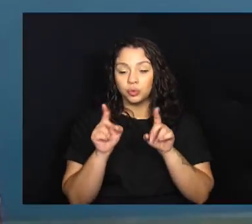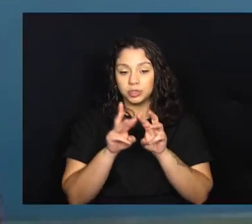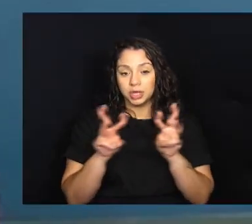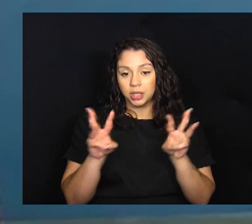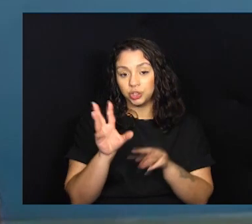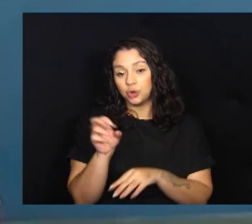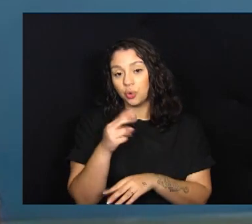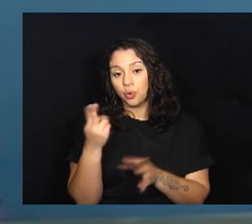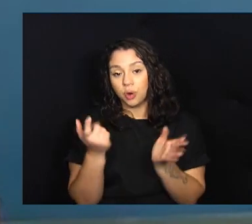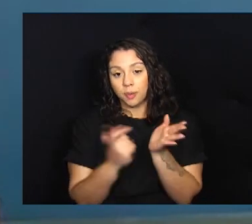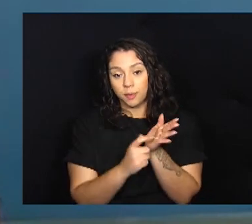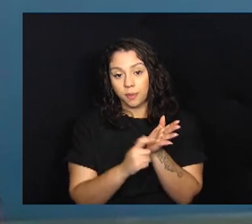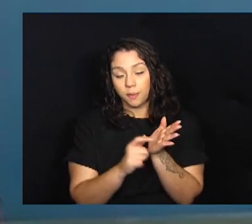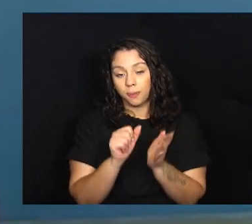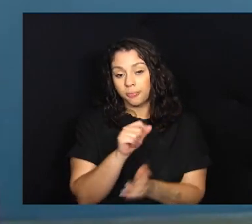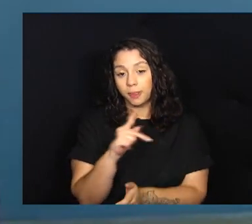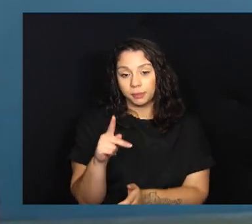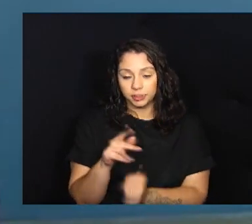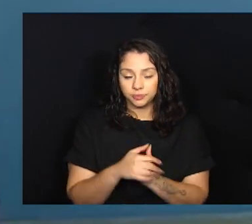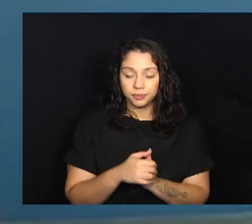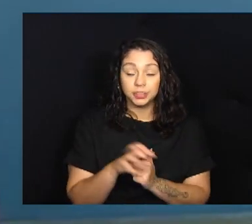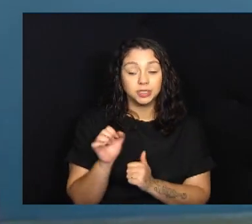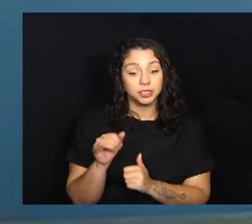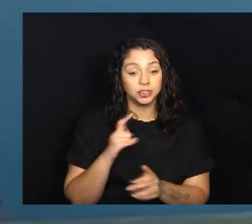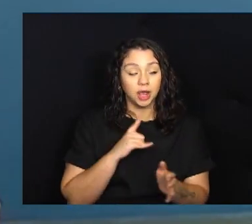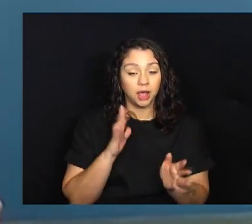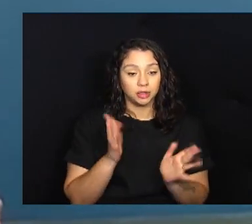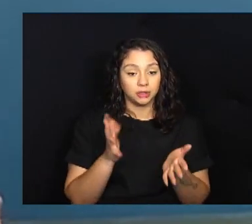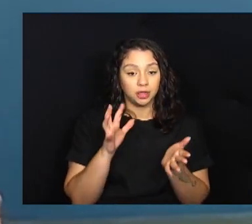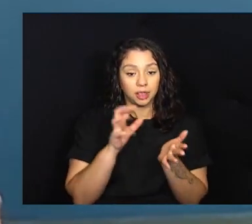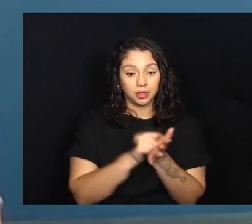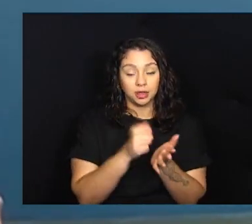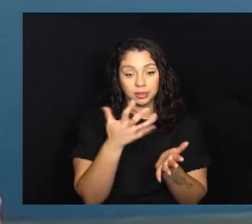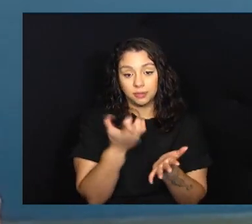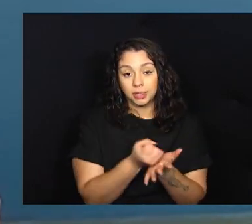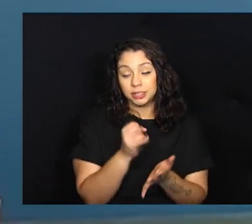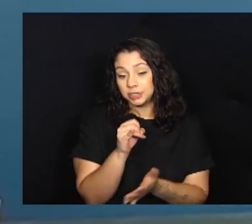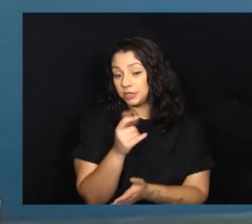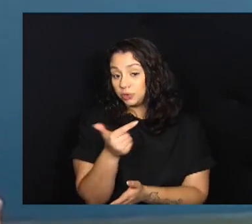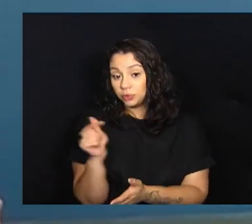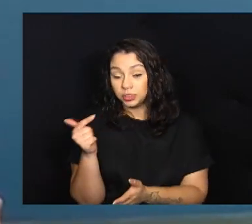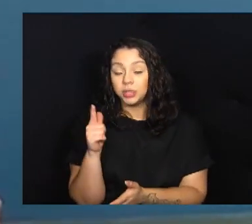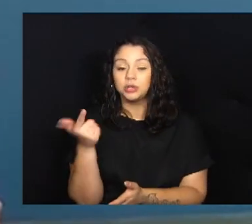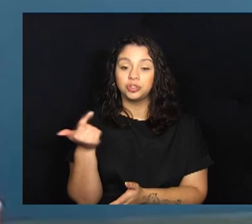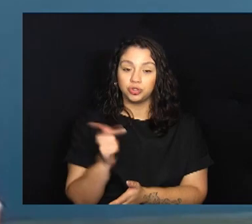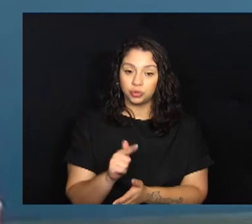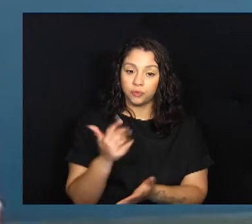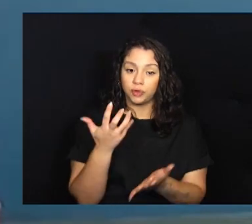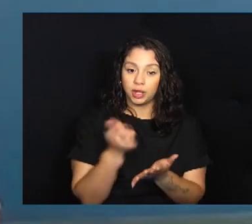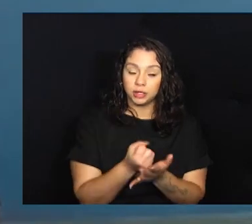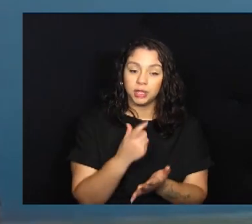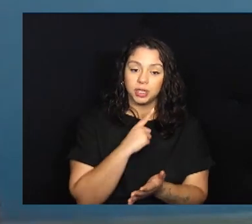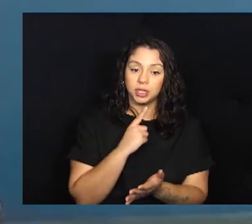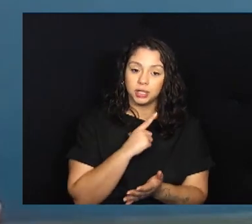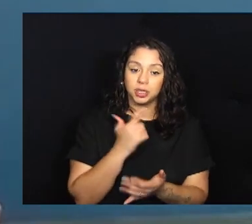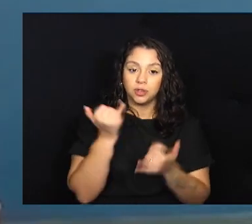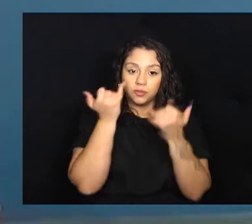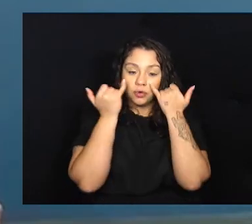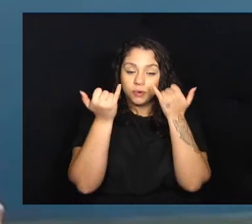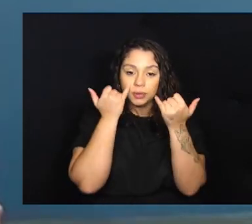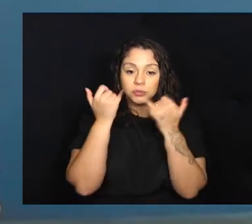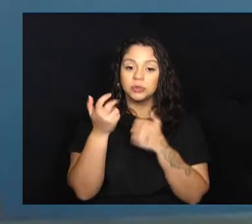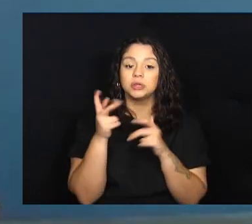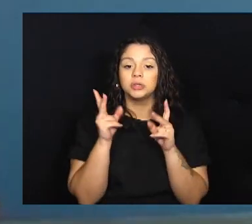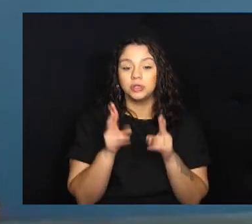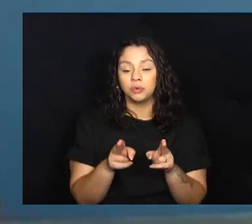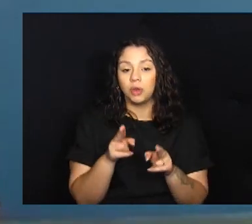Baixa o aplicativo, a mesma coisa, né? Caso tenha um cadastro, já faz o login. Caso não tenha, faz um novo cadastro e ali vão ter as mesmas informações do site. Os descontos